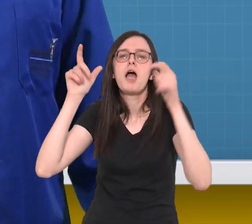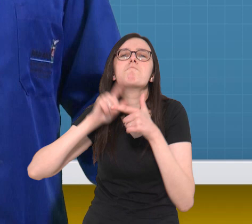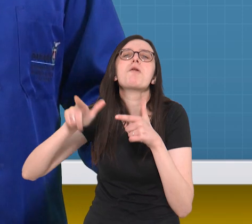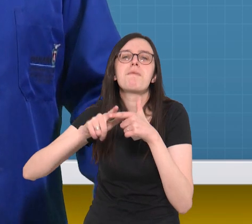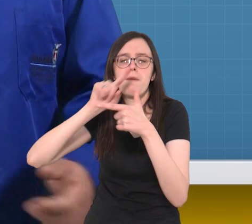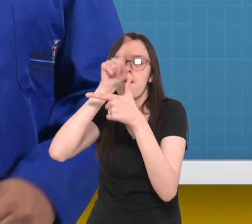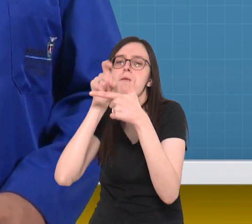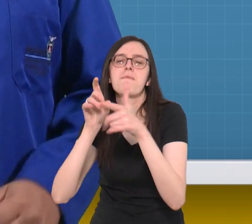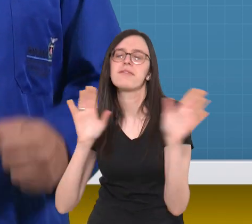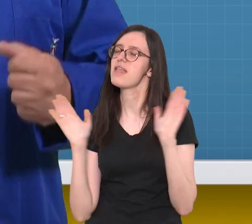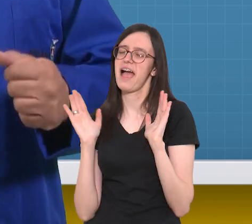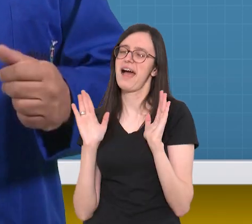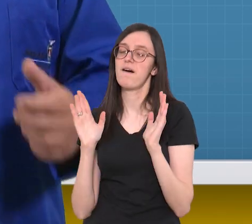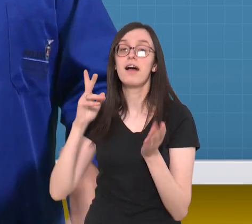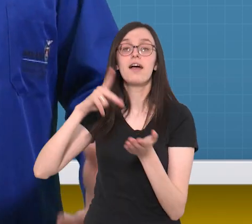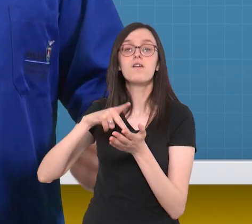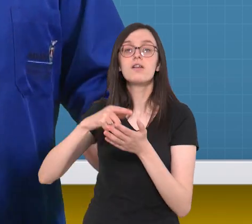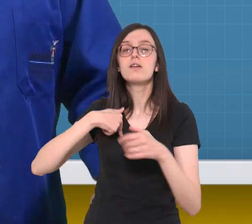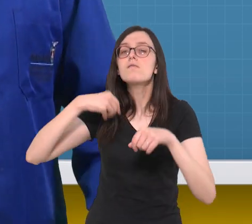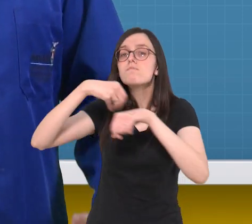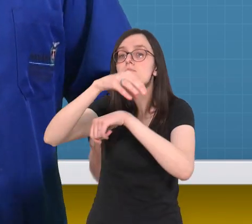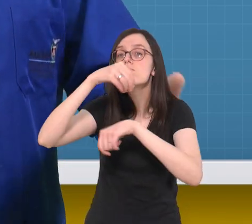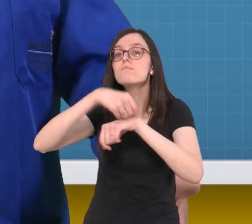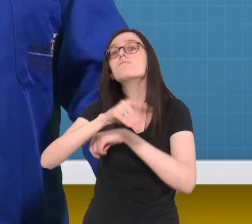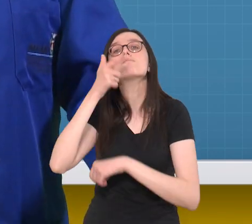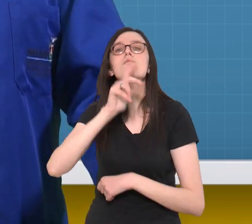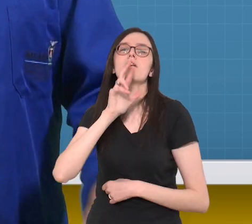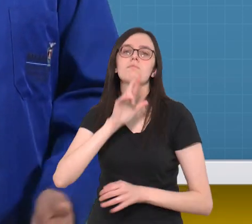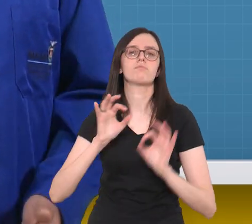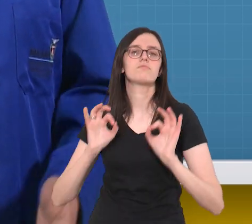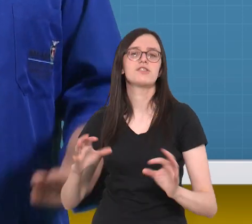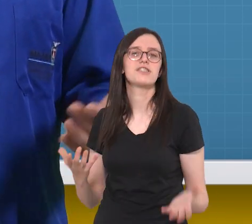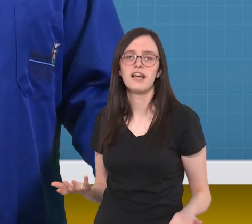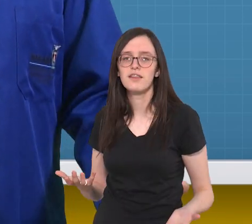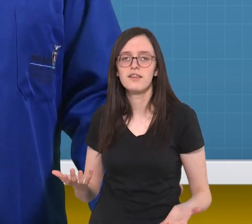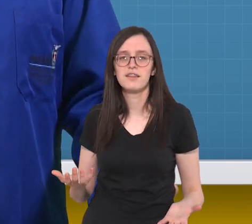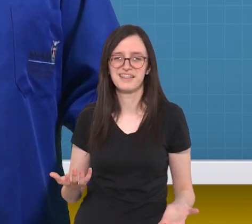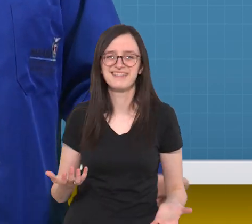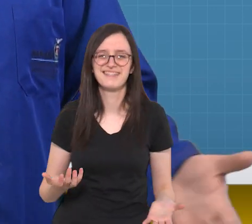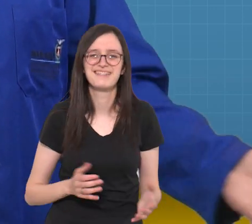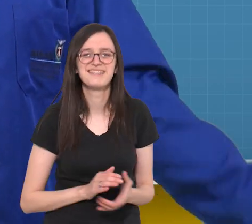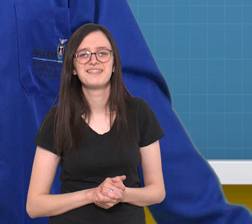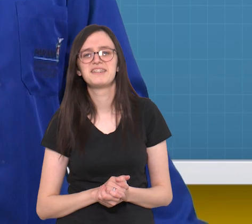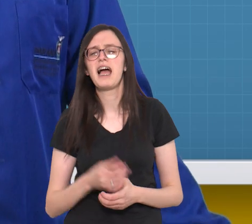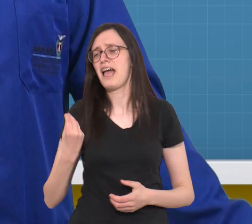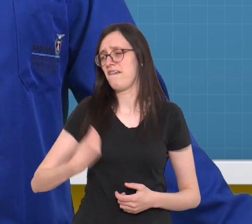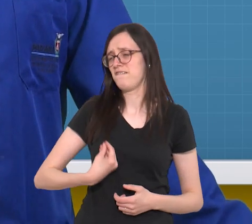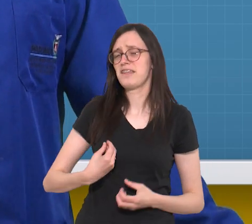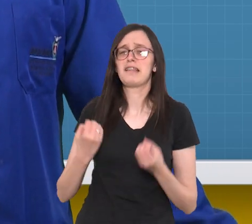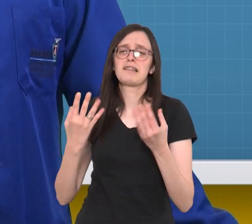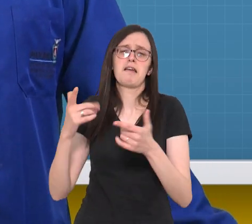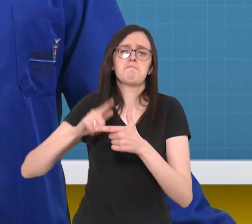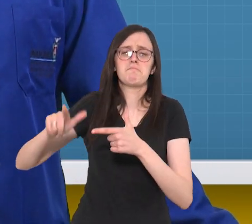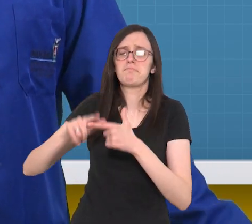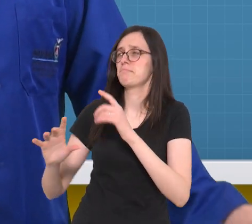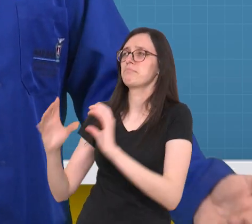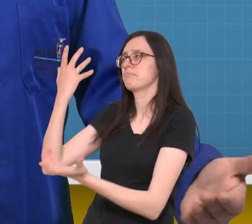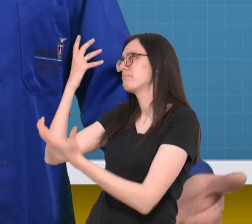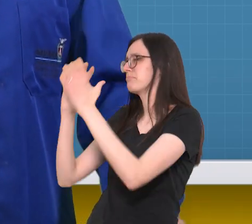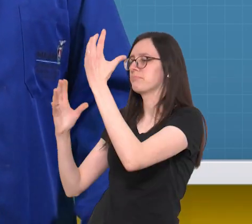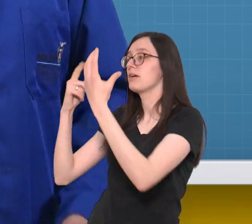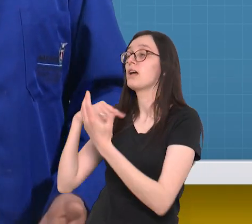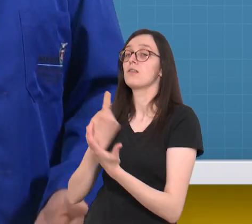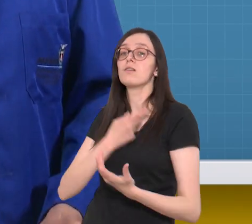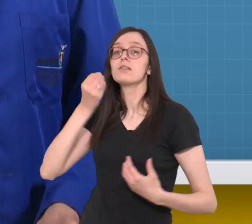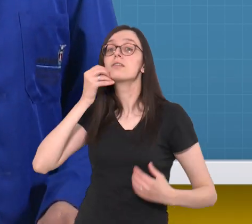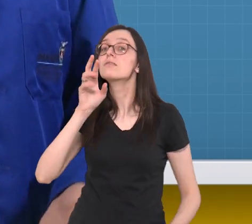né? Não, na verdade eu estou querendo trazer soluções. Os problemas a vida cria pra gente. A gente está